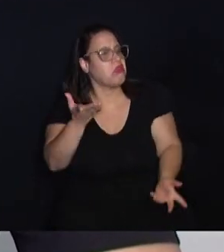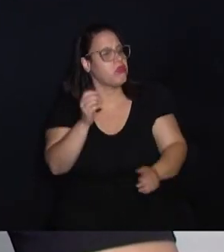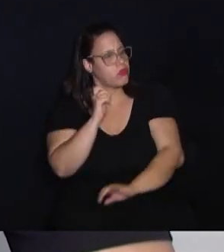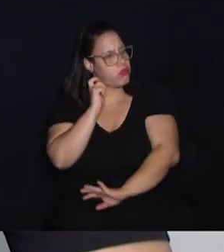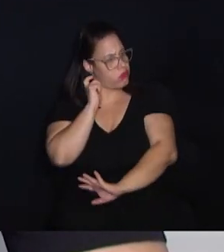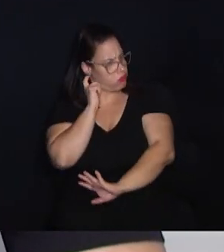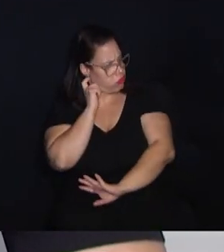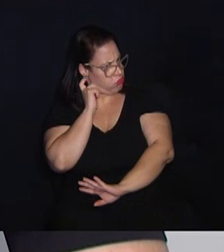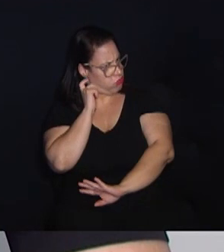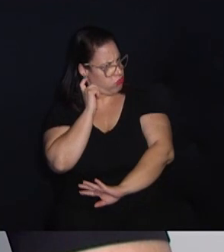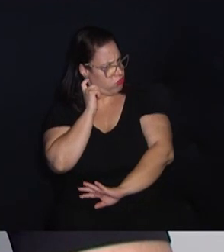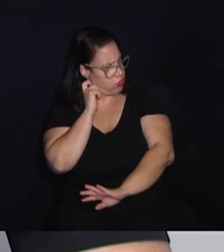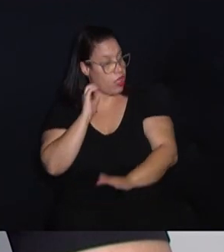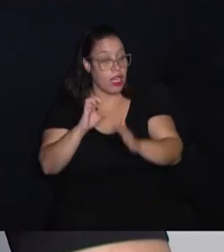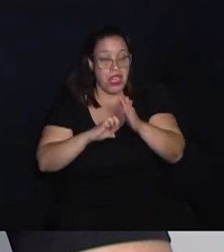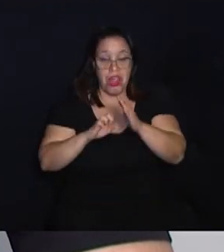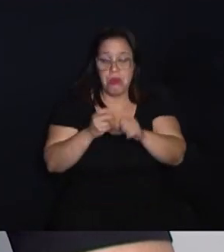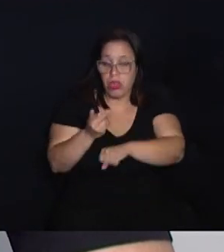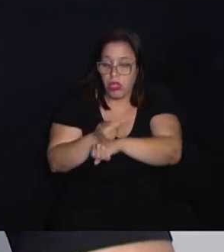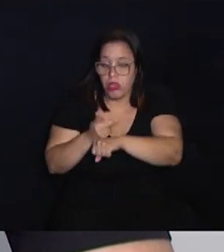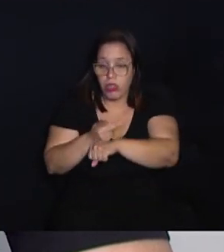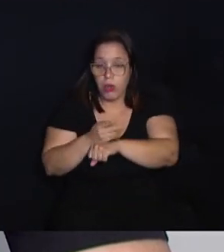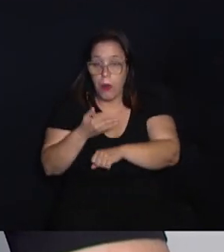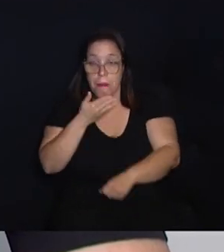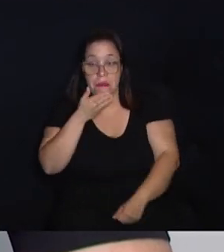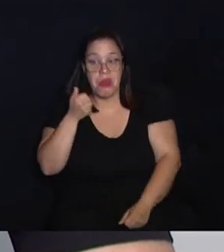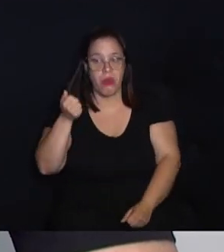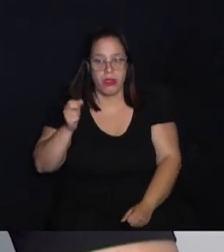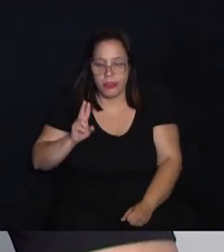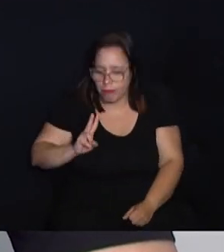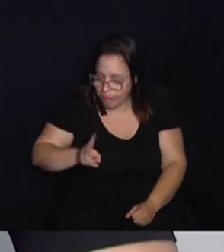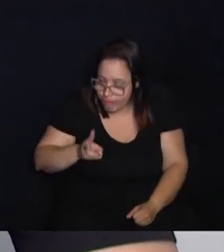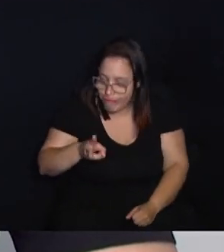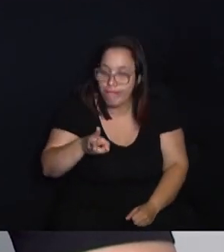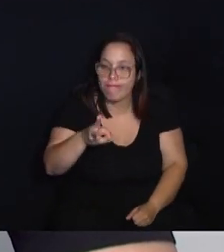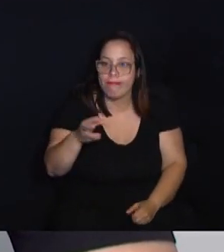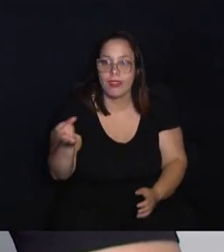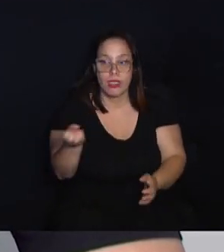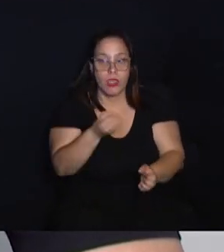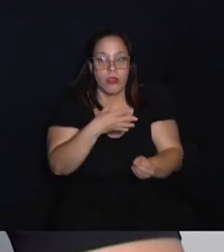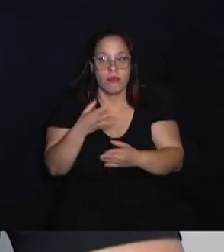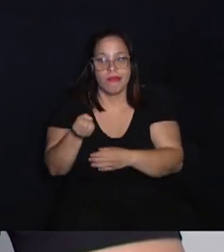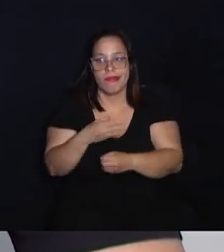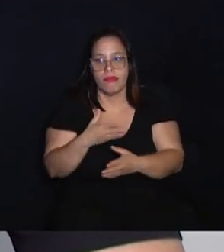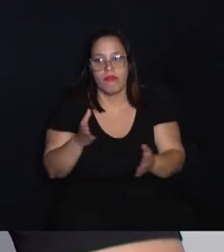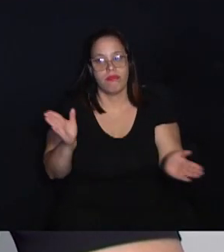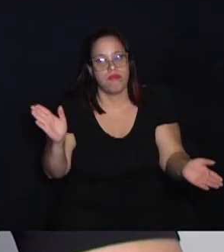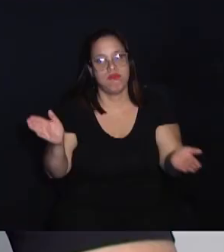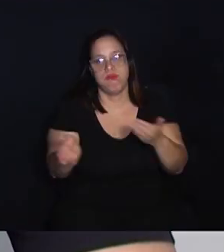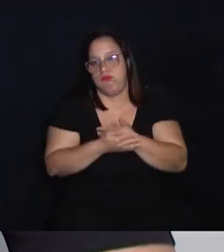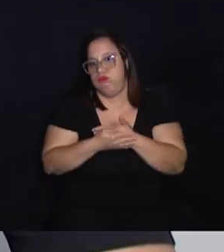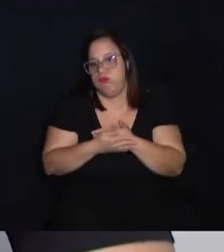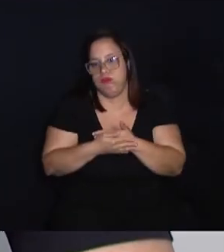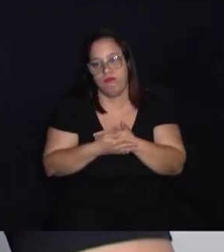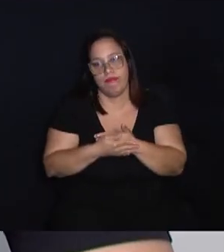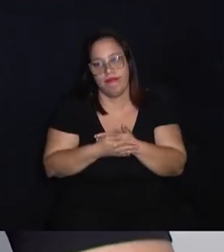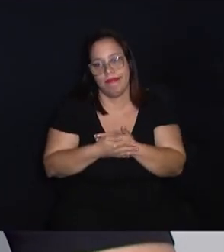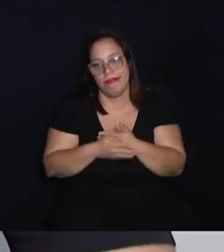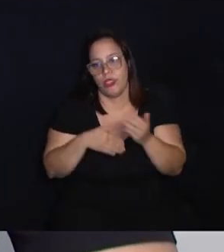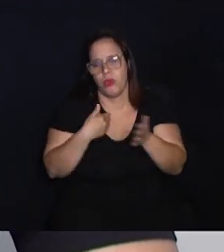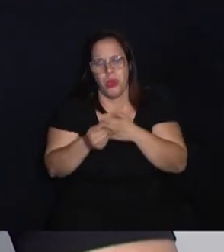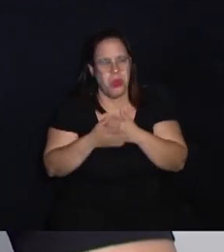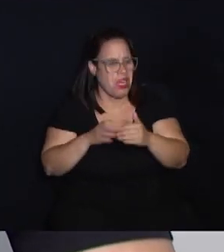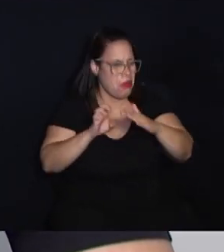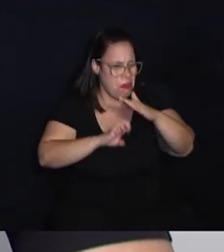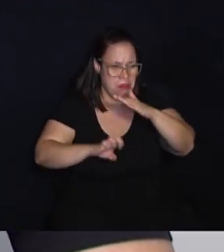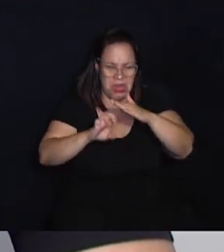Se a empresa não buscar isso, que a gente chama de melhoria contínua, inovação, ela está fadada a fechar. Então, isso para qualquer tipo de empresa,